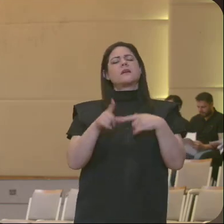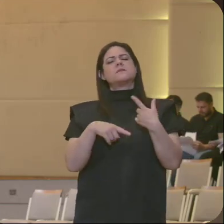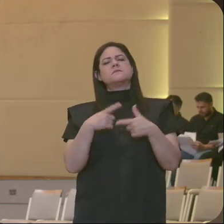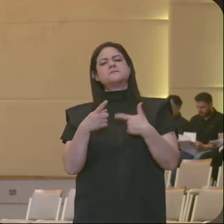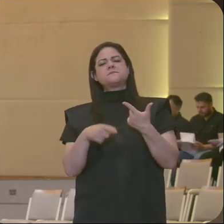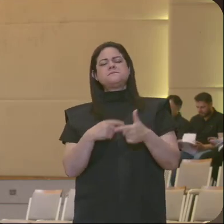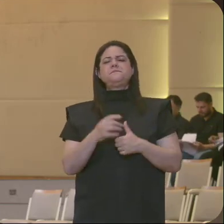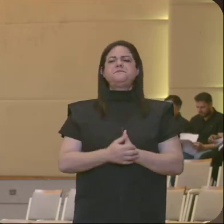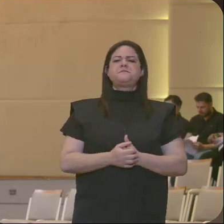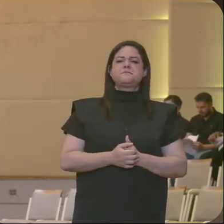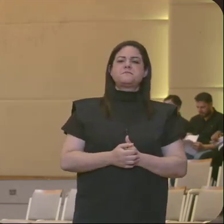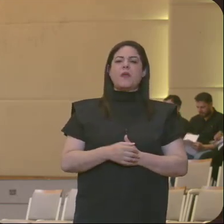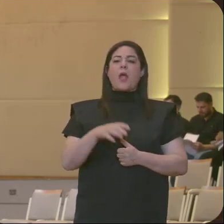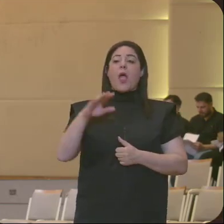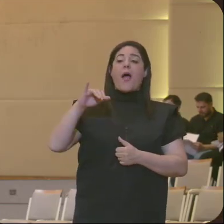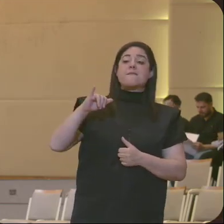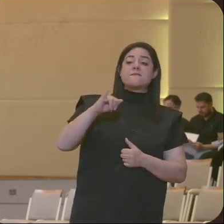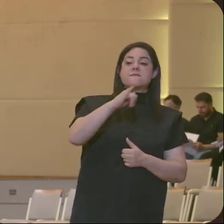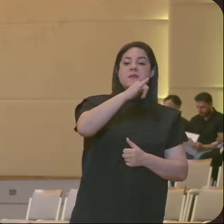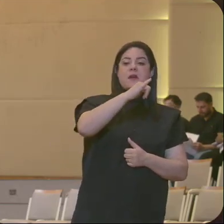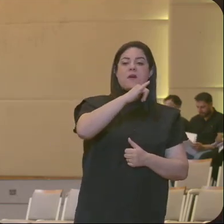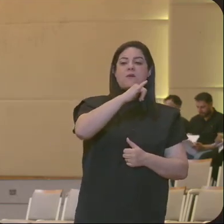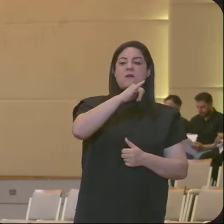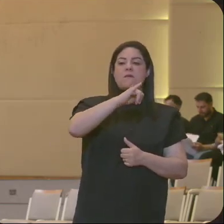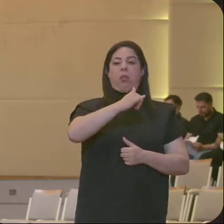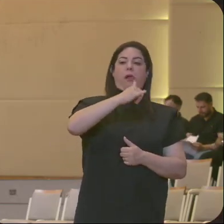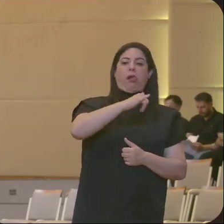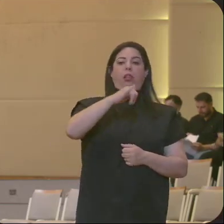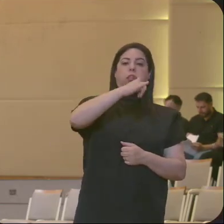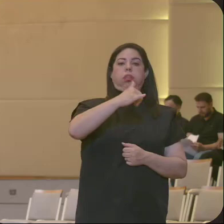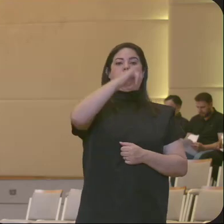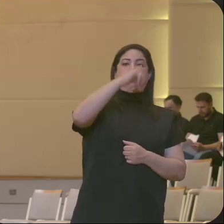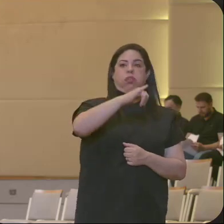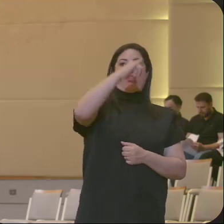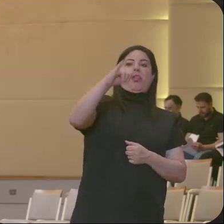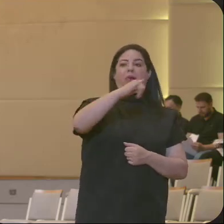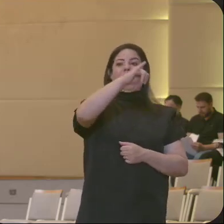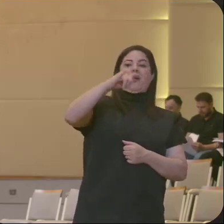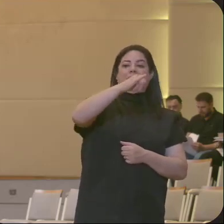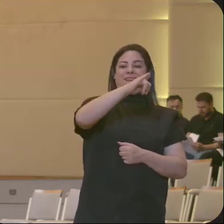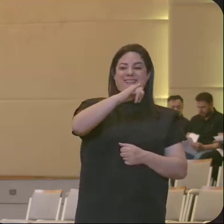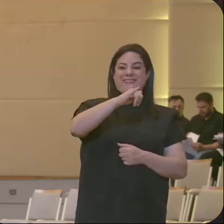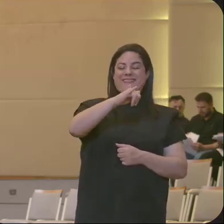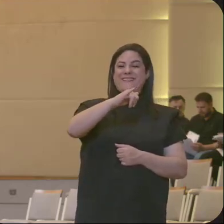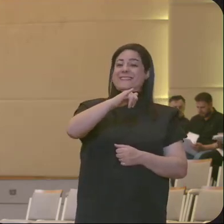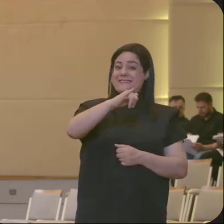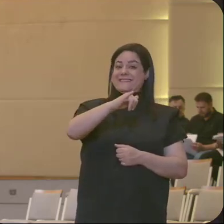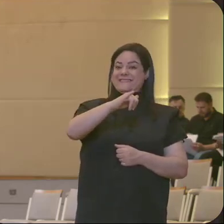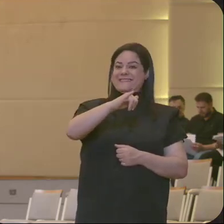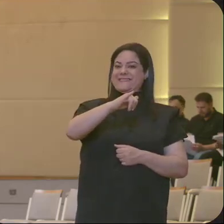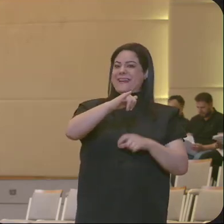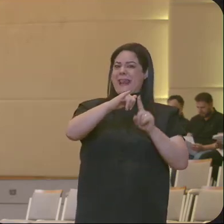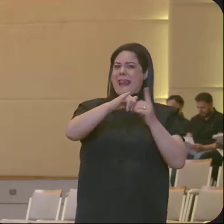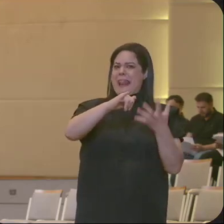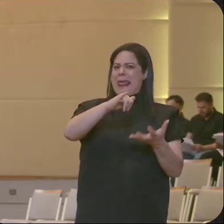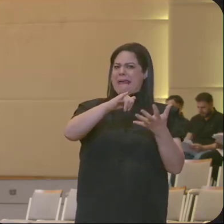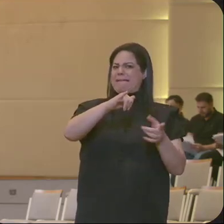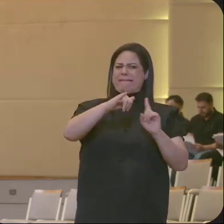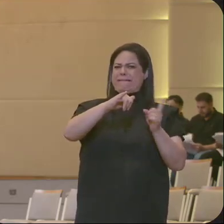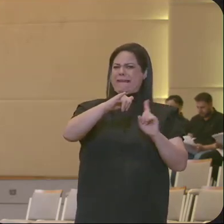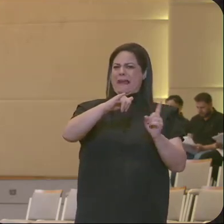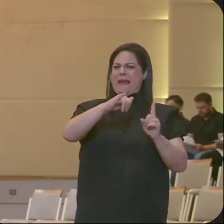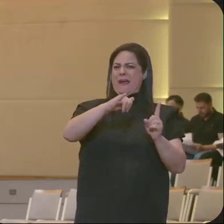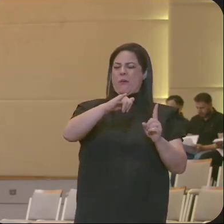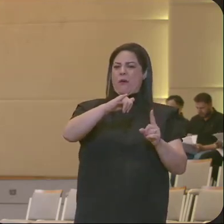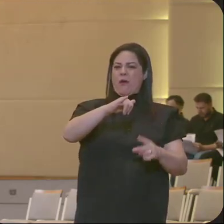tantas, aquelas turbulências em voos que acontecem, né? Não aquela turbulência levezinha, assim, de dar aquele